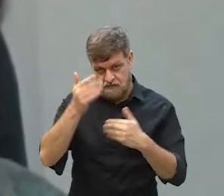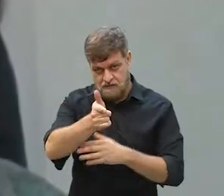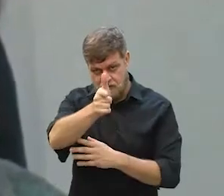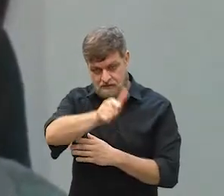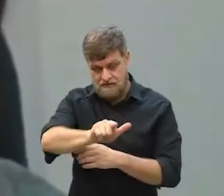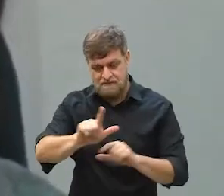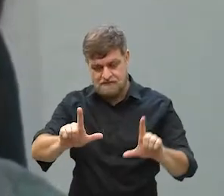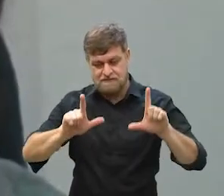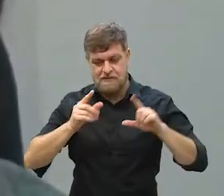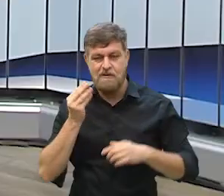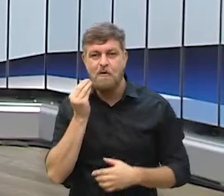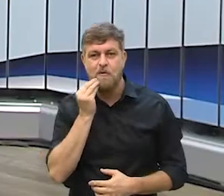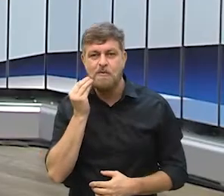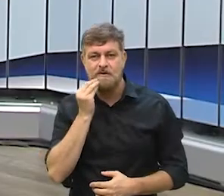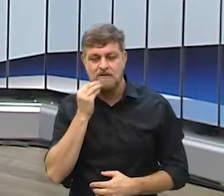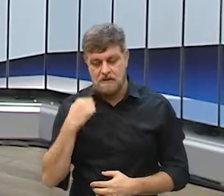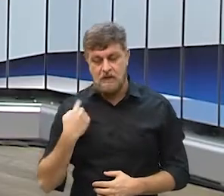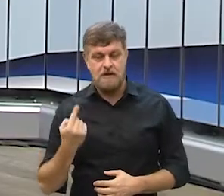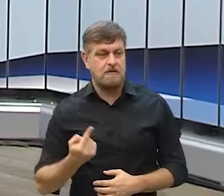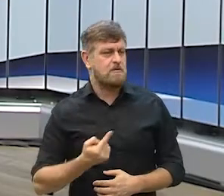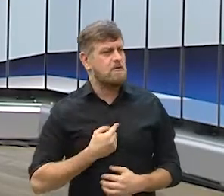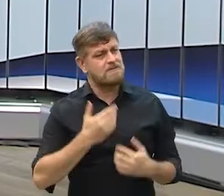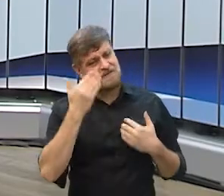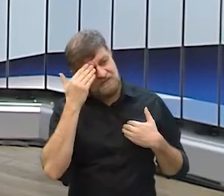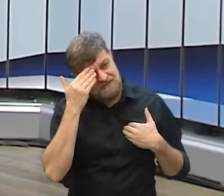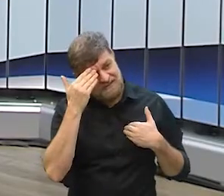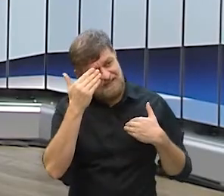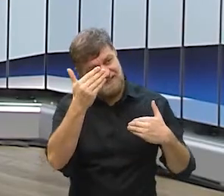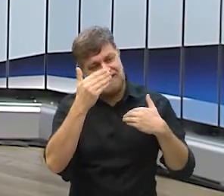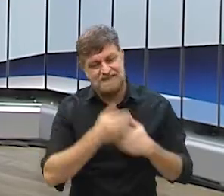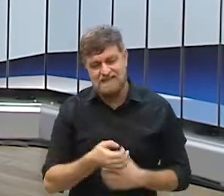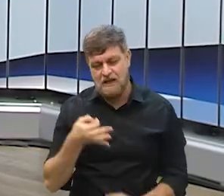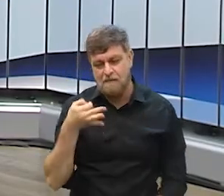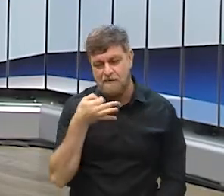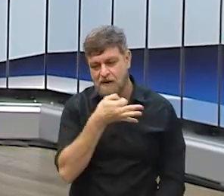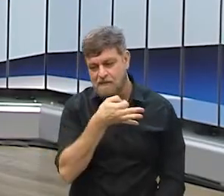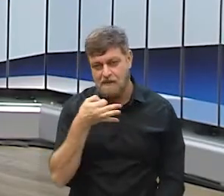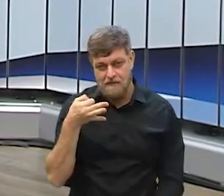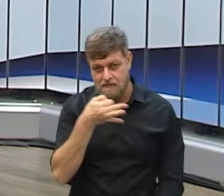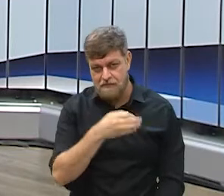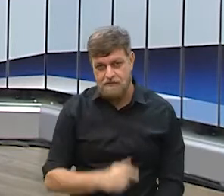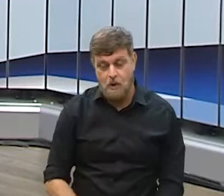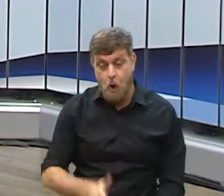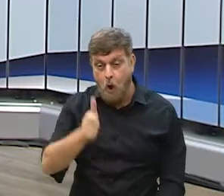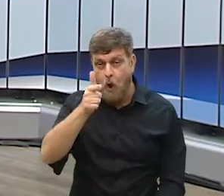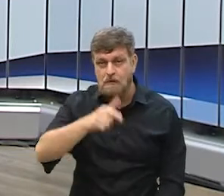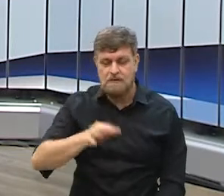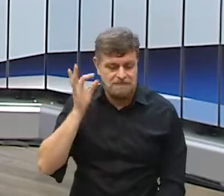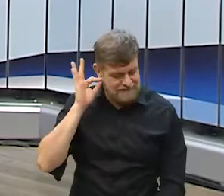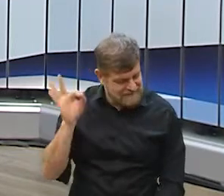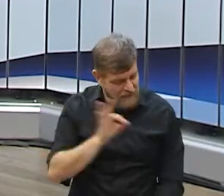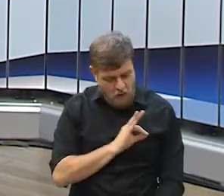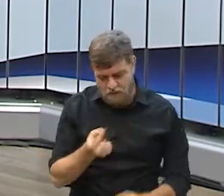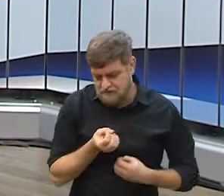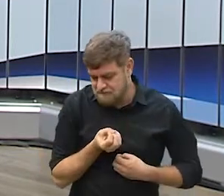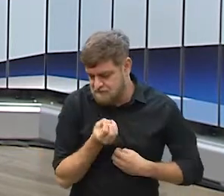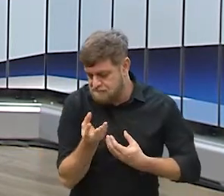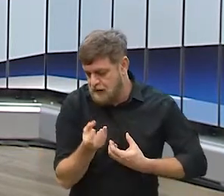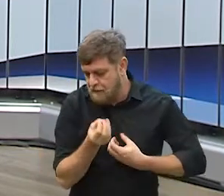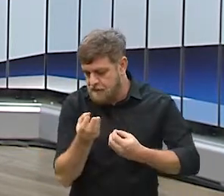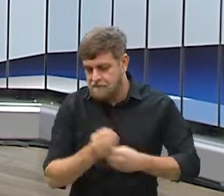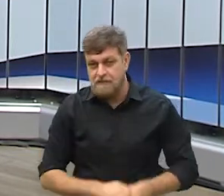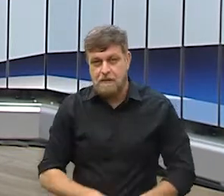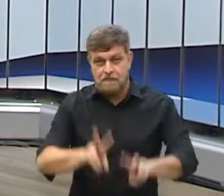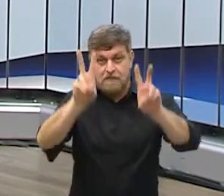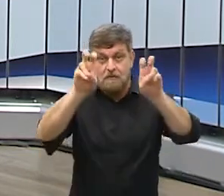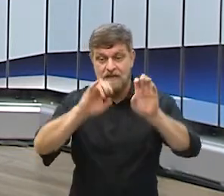a oportunidade. Nós aqui agradecemos a sua participação com mais uma ótima colocação agora no final sobre a questão